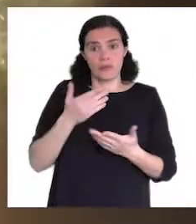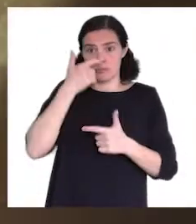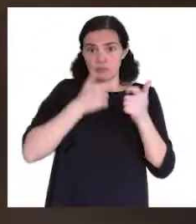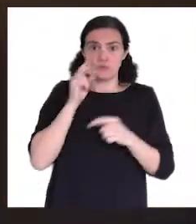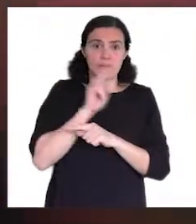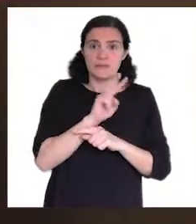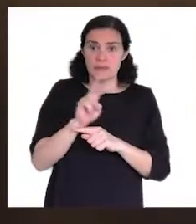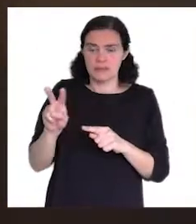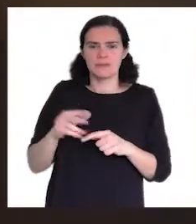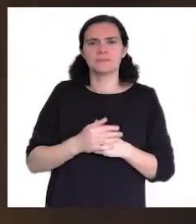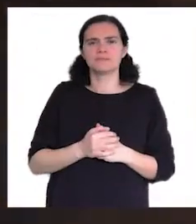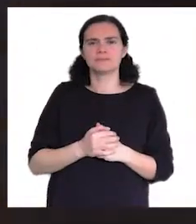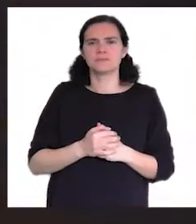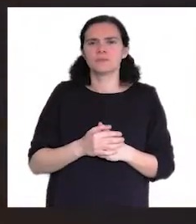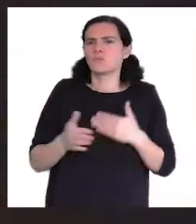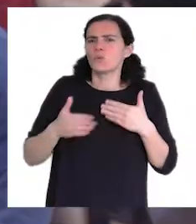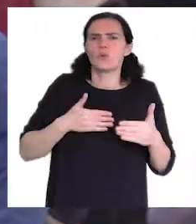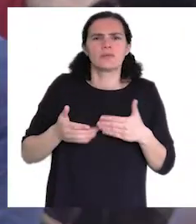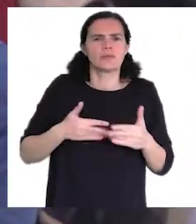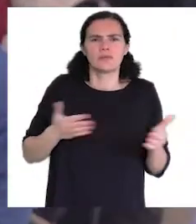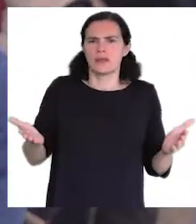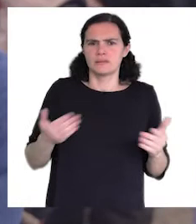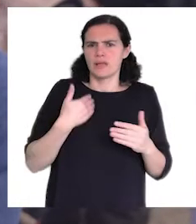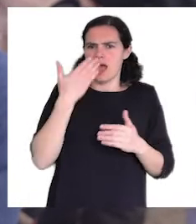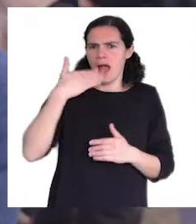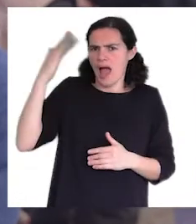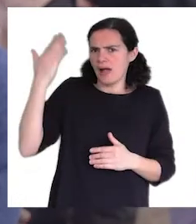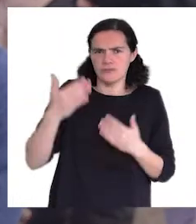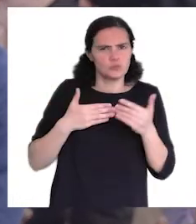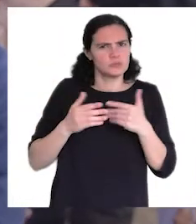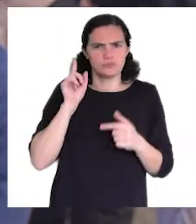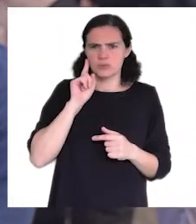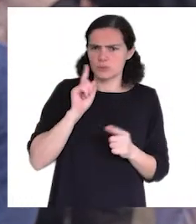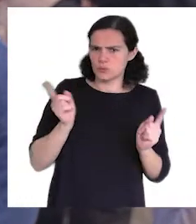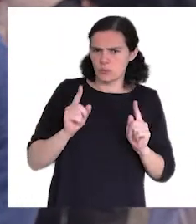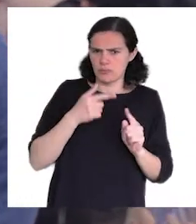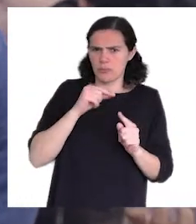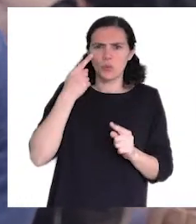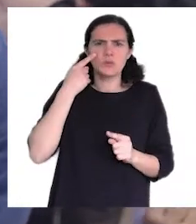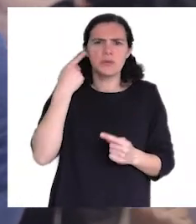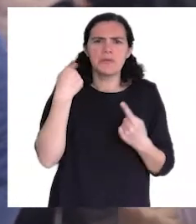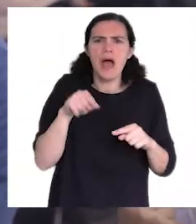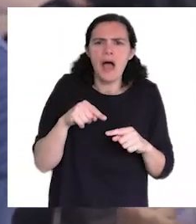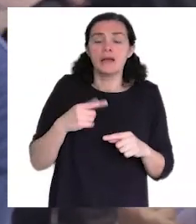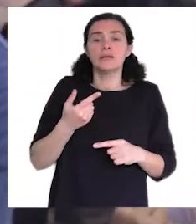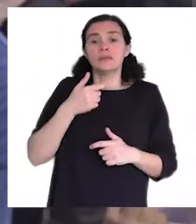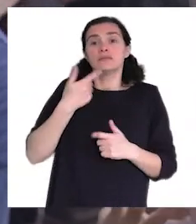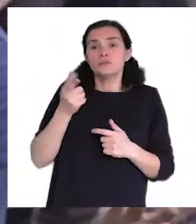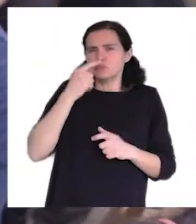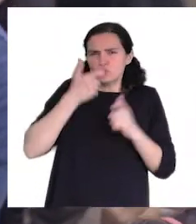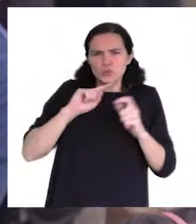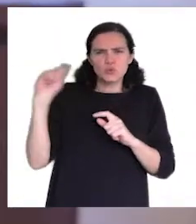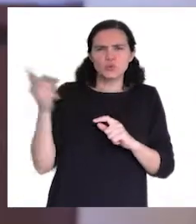nós convidamos quem nos visita, não interessa que faixa etária, nem que nível de conhecimento, mas